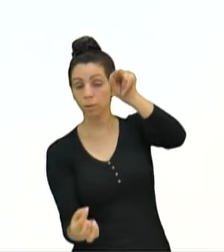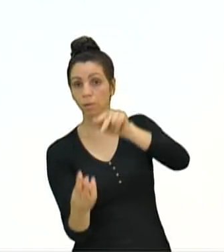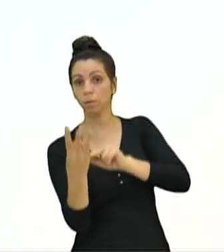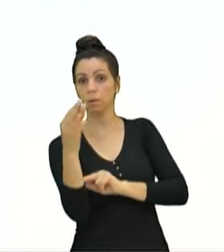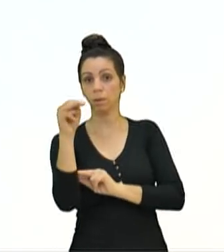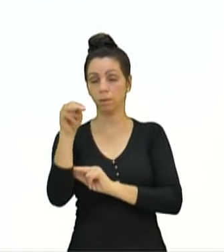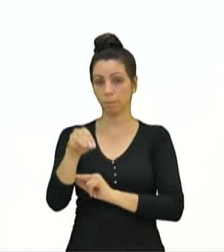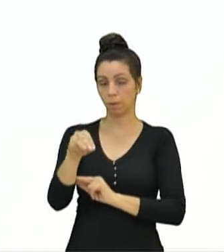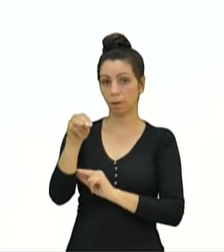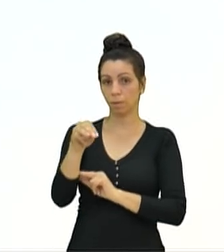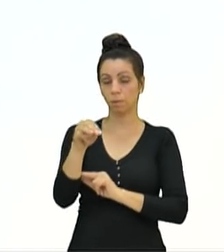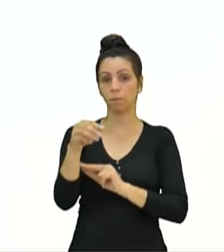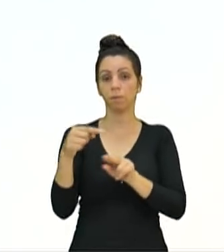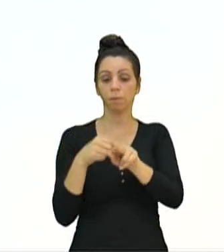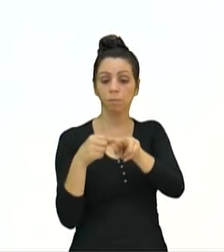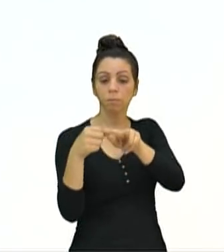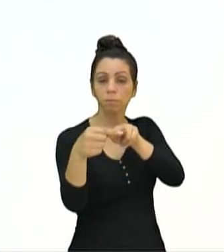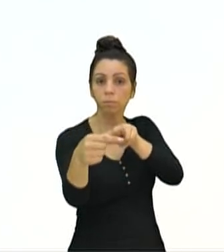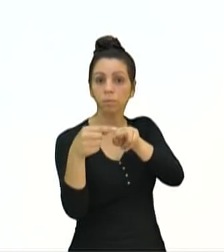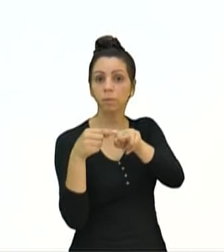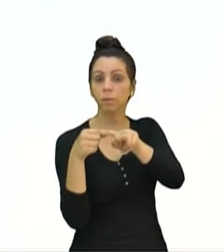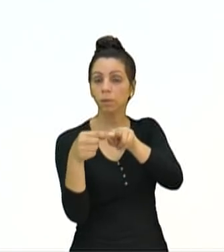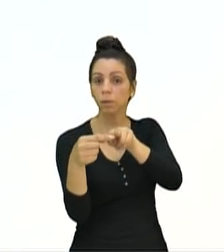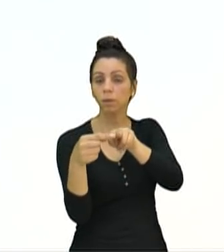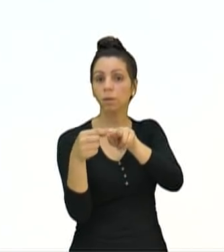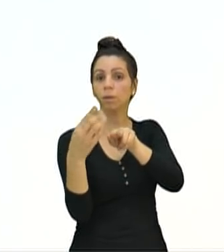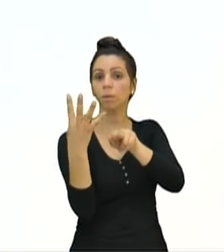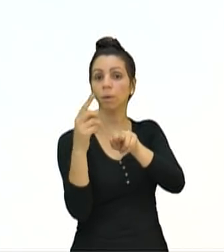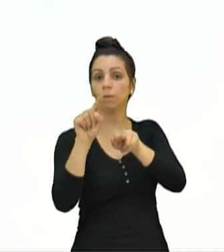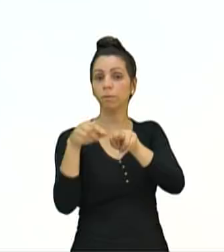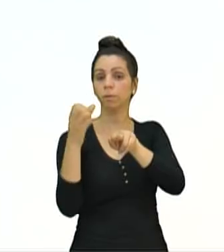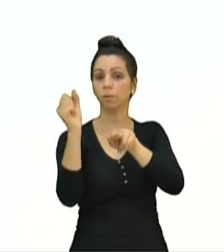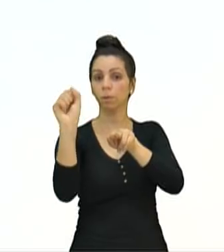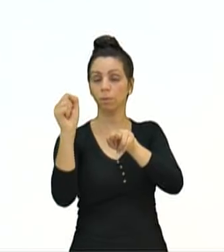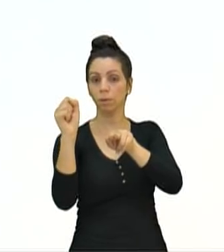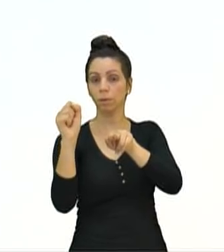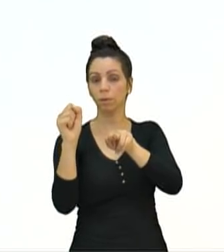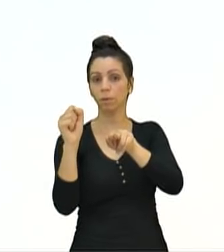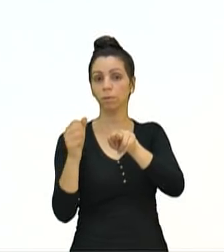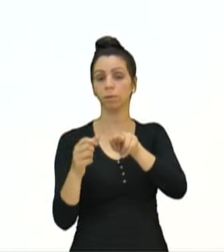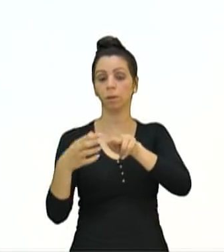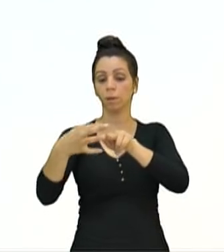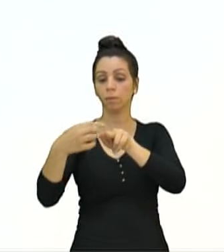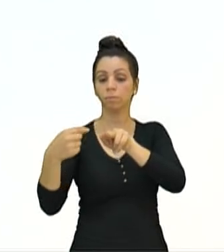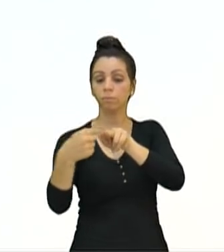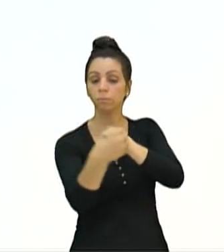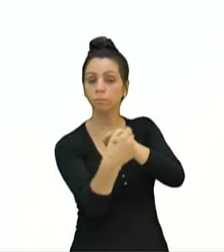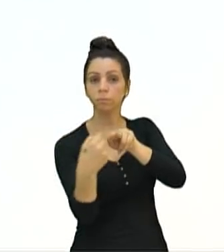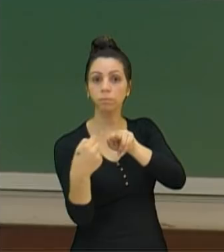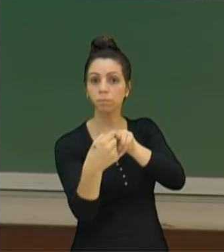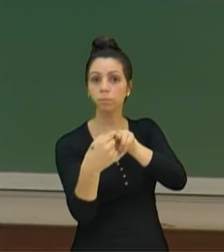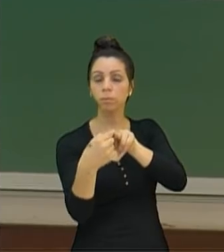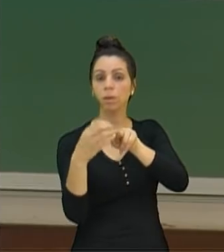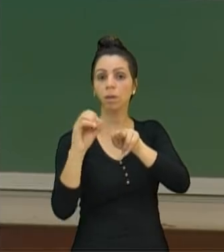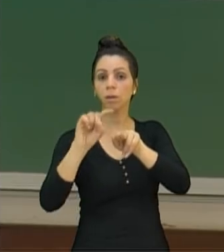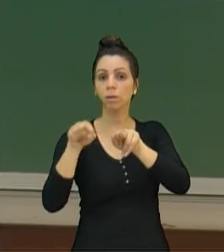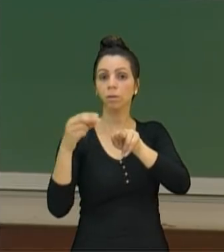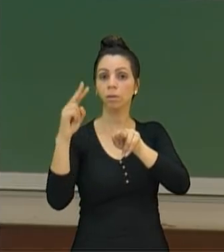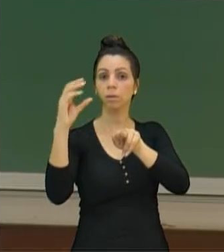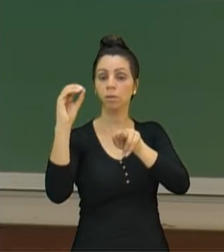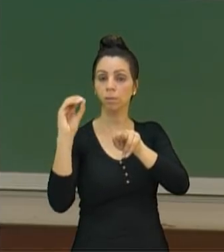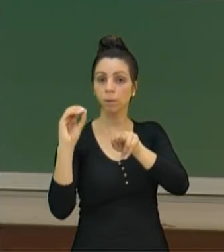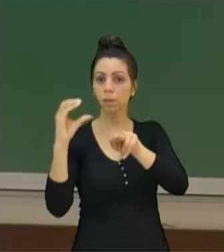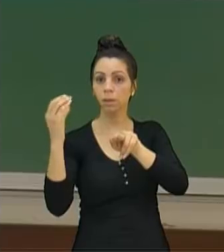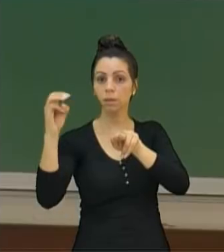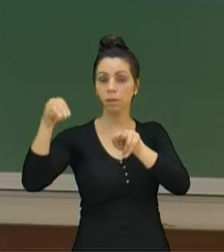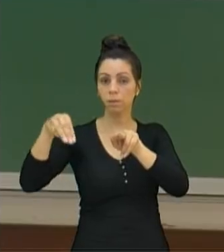4,8 metros de comprimento e 50 centímetros de largura. Ele é preso só em